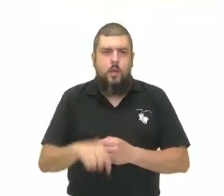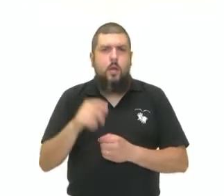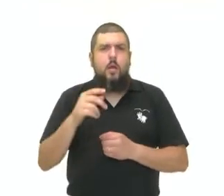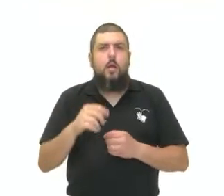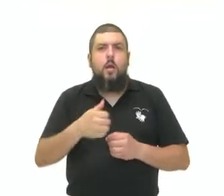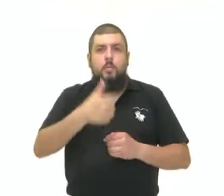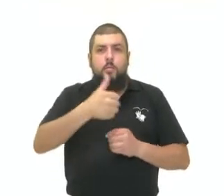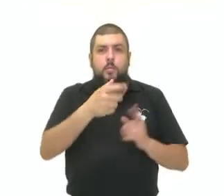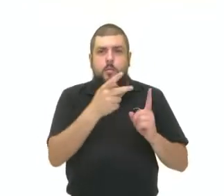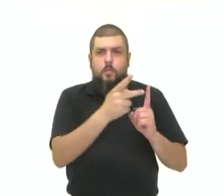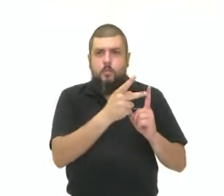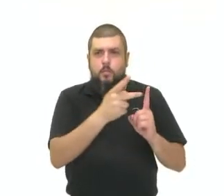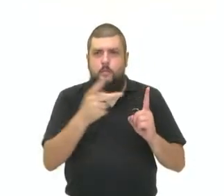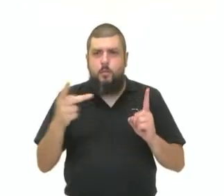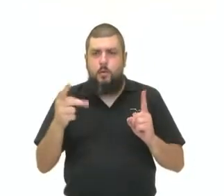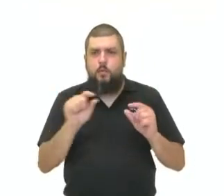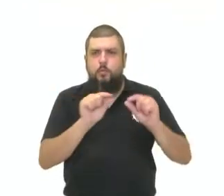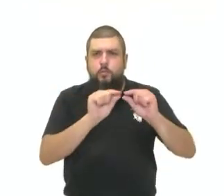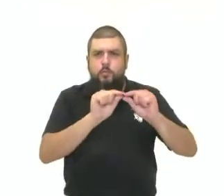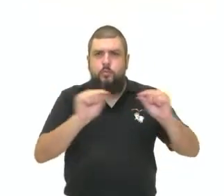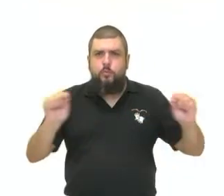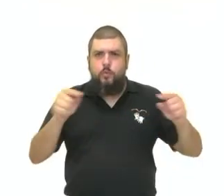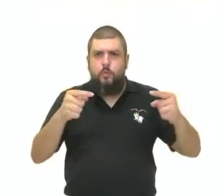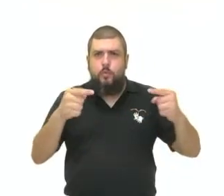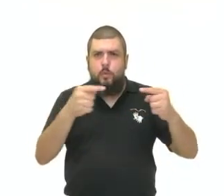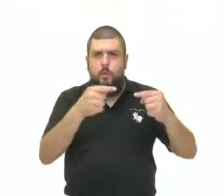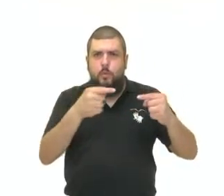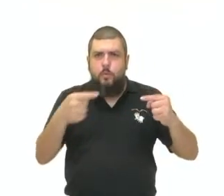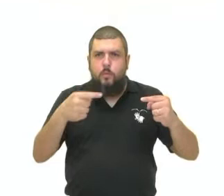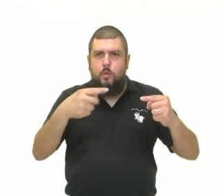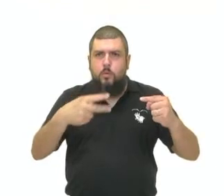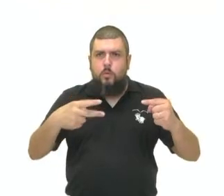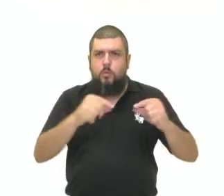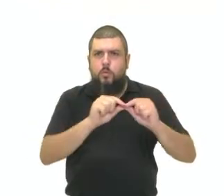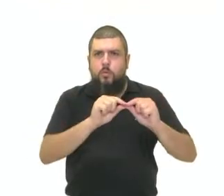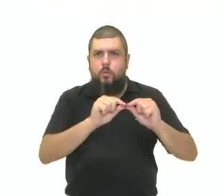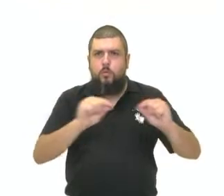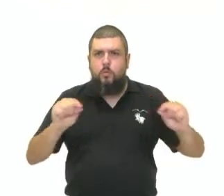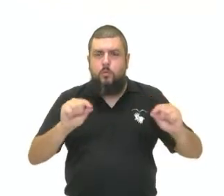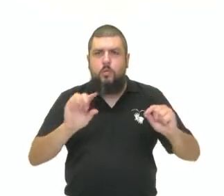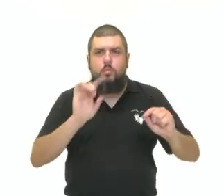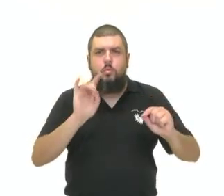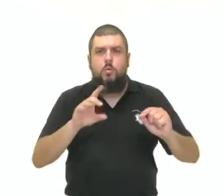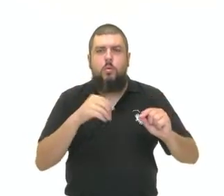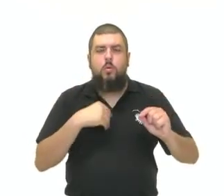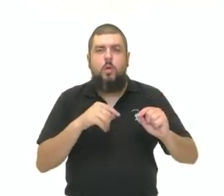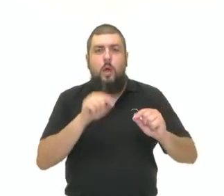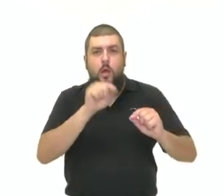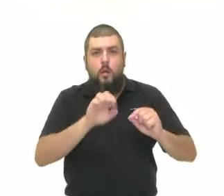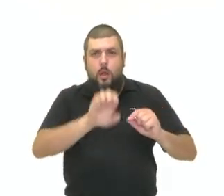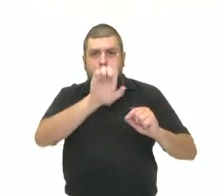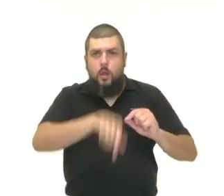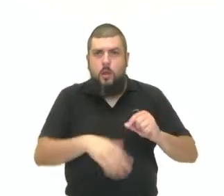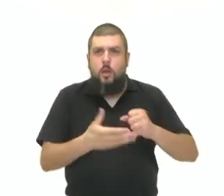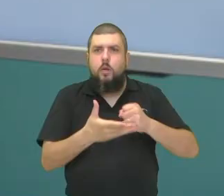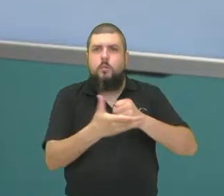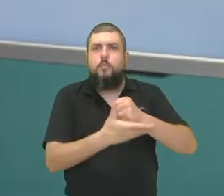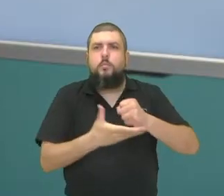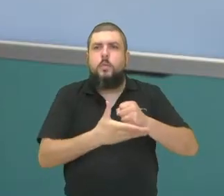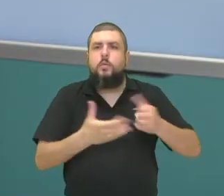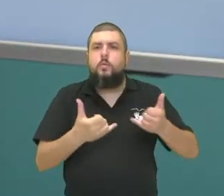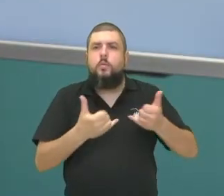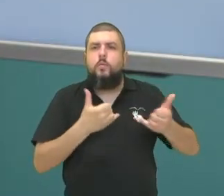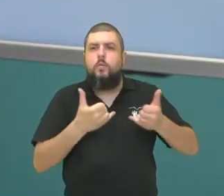primeiro parágrafo com 2 linhas, posto em destaque, que fornece ao leitor informação básica sobre o